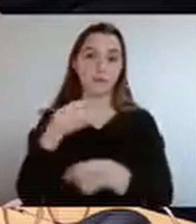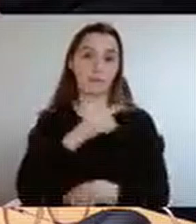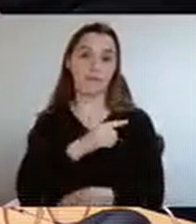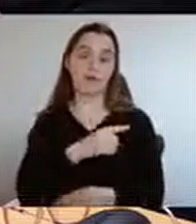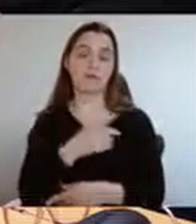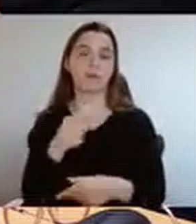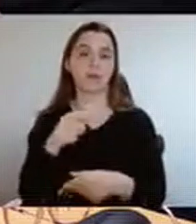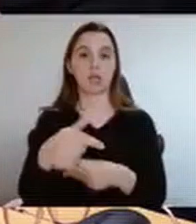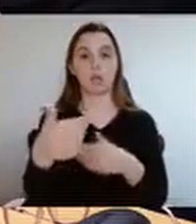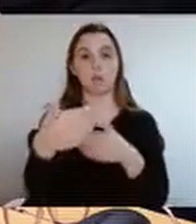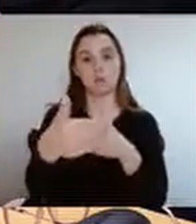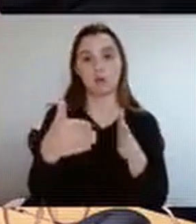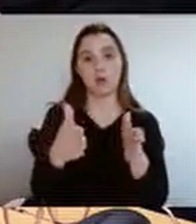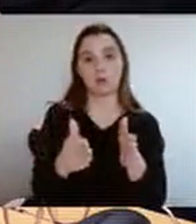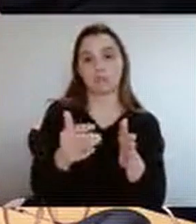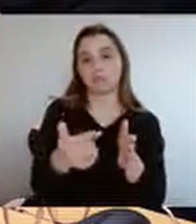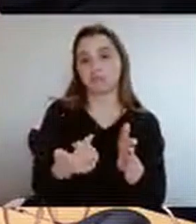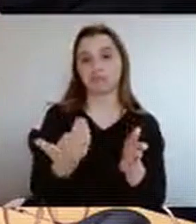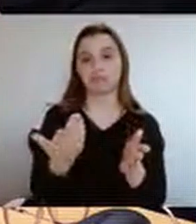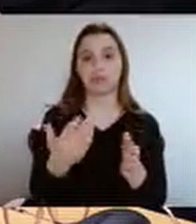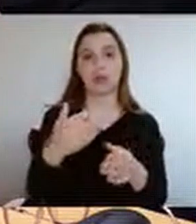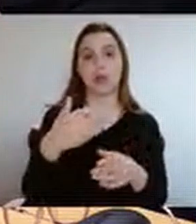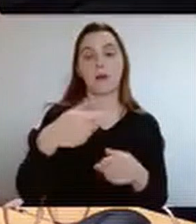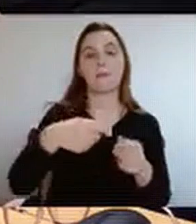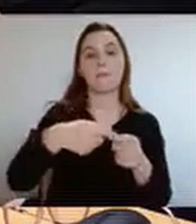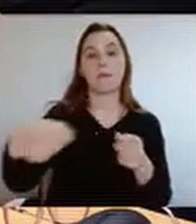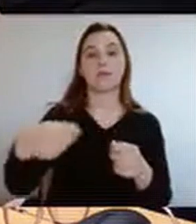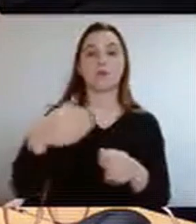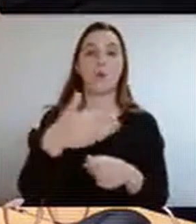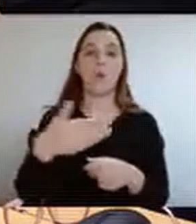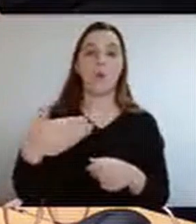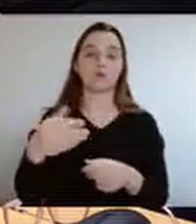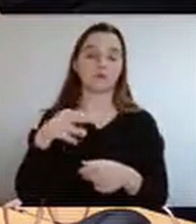pouca relevância, de 11 metros quadrados, e